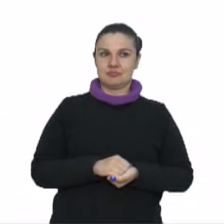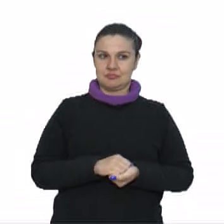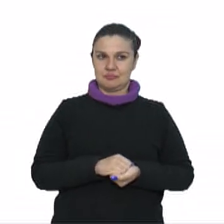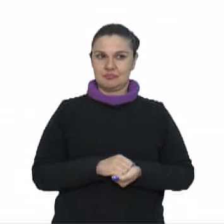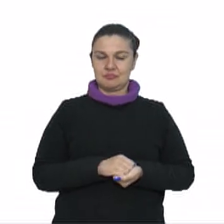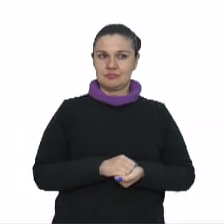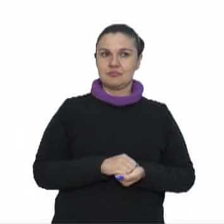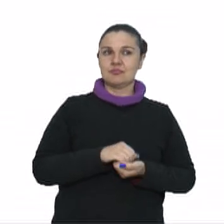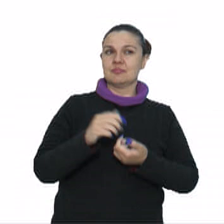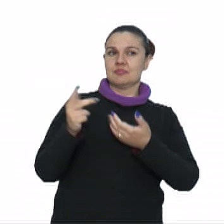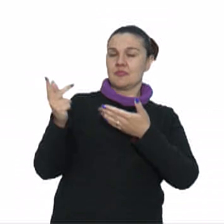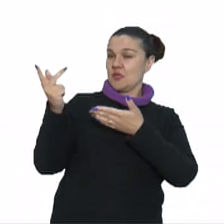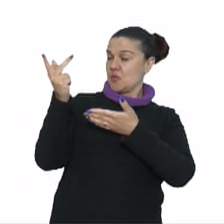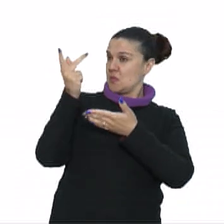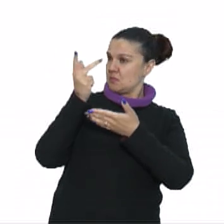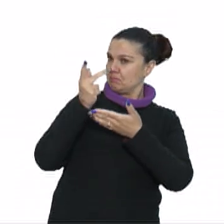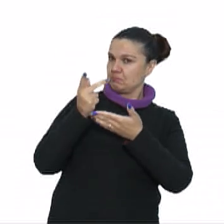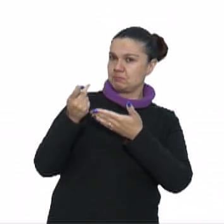As suas decorações.